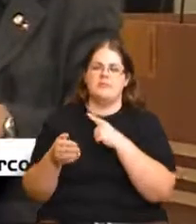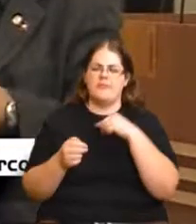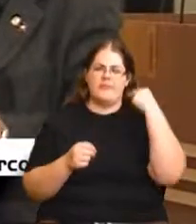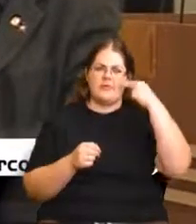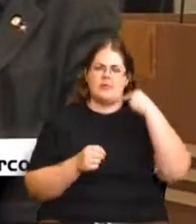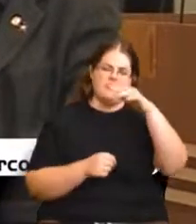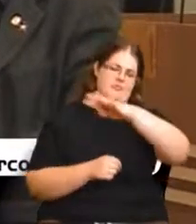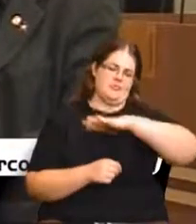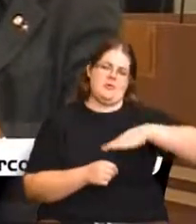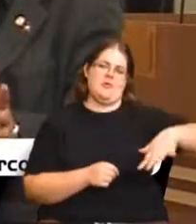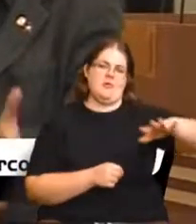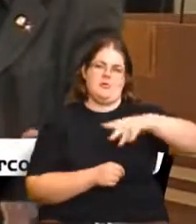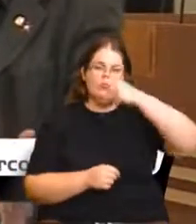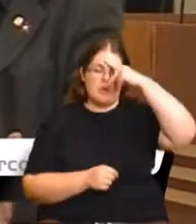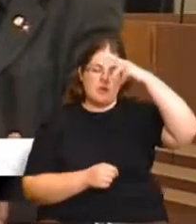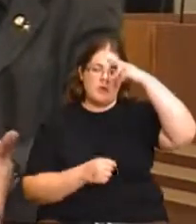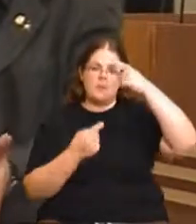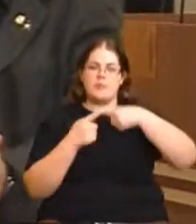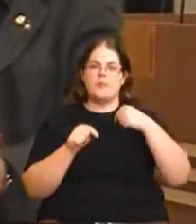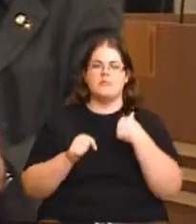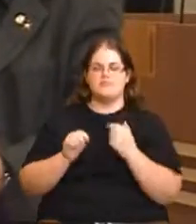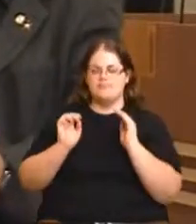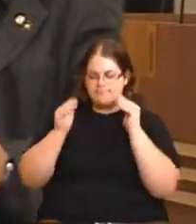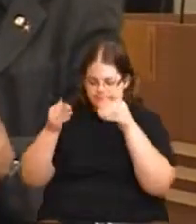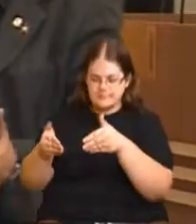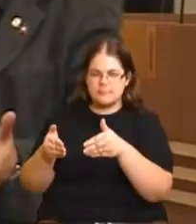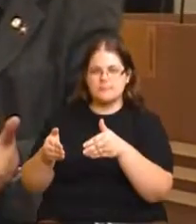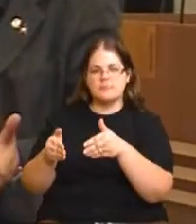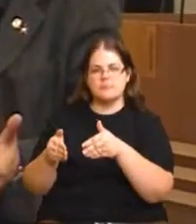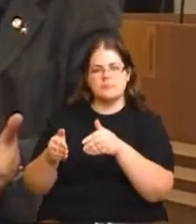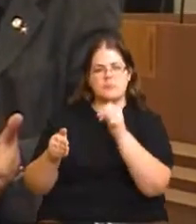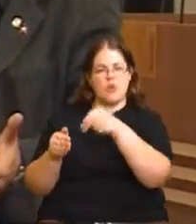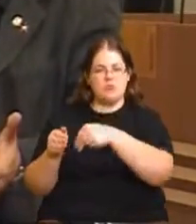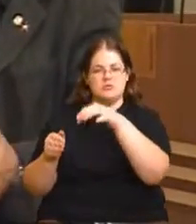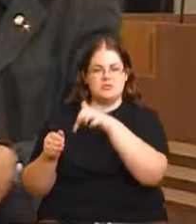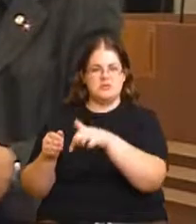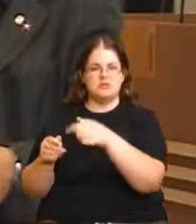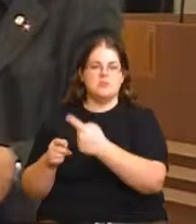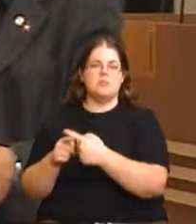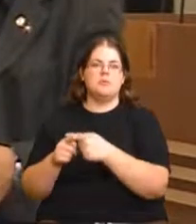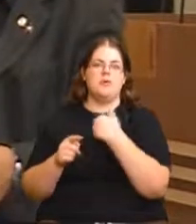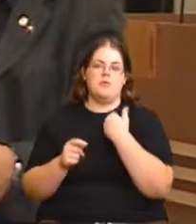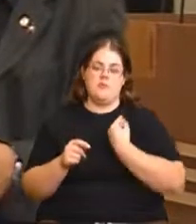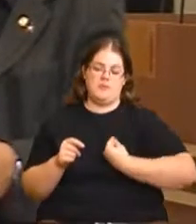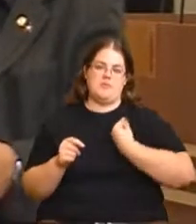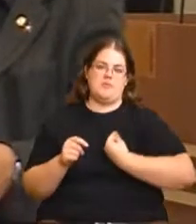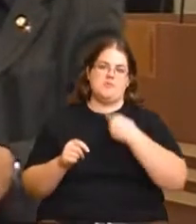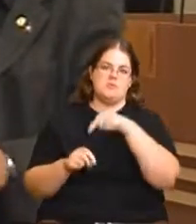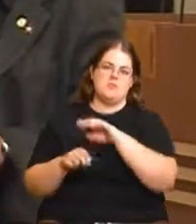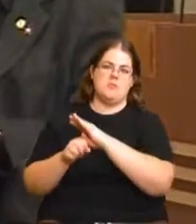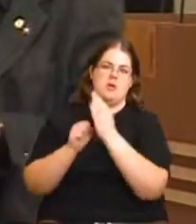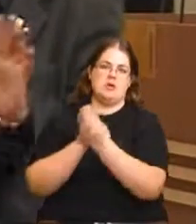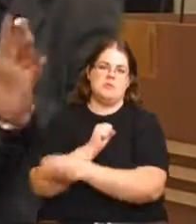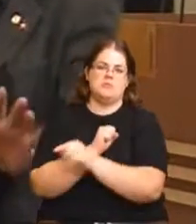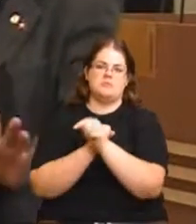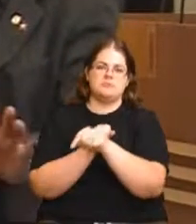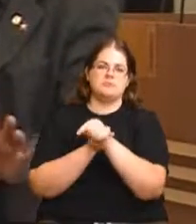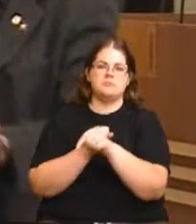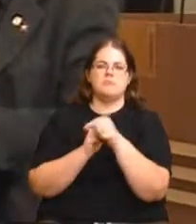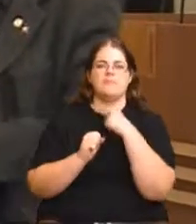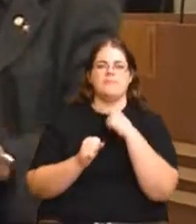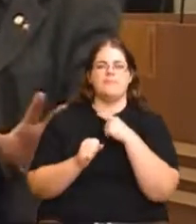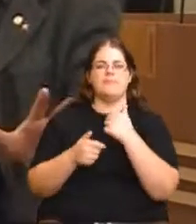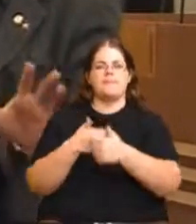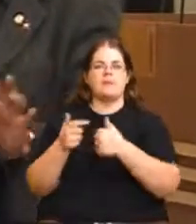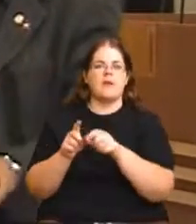vereadores de toda a cidade, mas eu tenho um compromisso mais especial lá na Zona Norte, porque sou morador de lá, então me dedico o meu mandato a cuidar muito da Zona